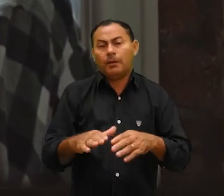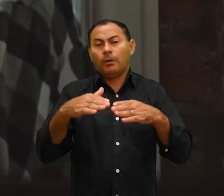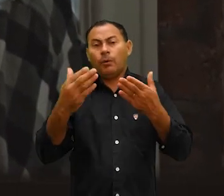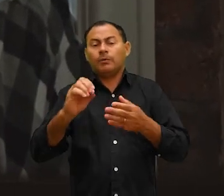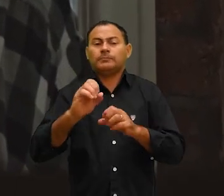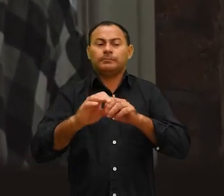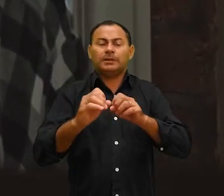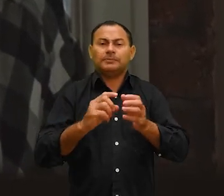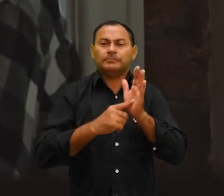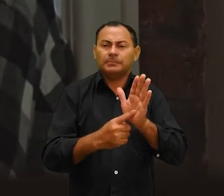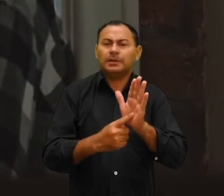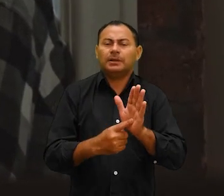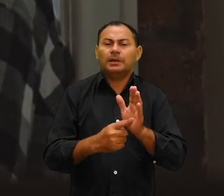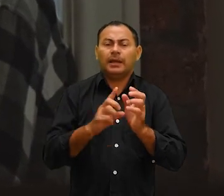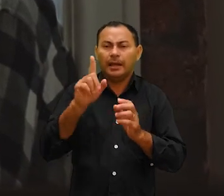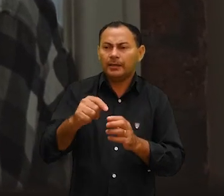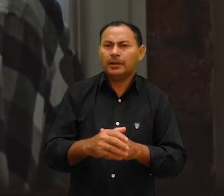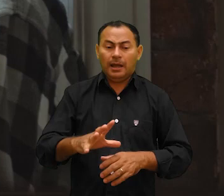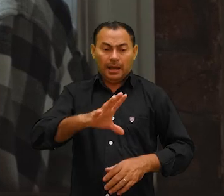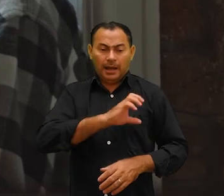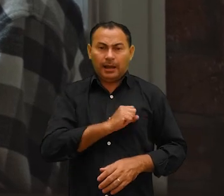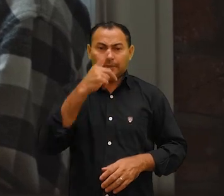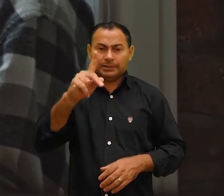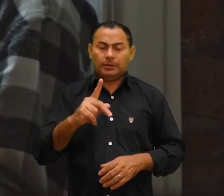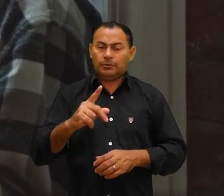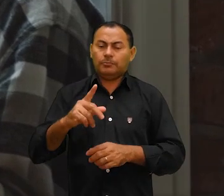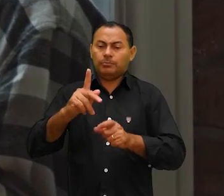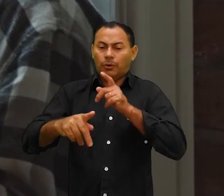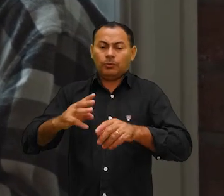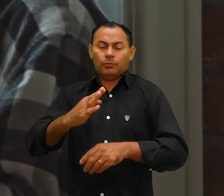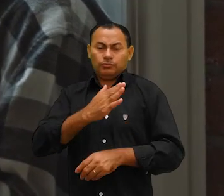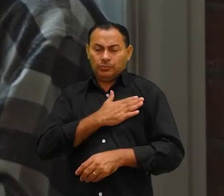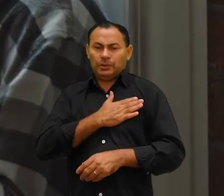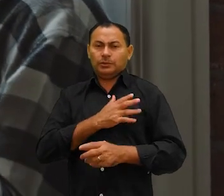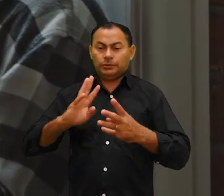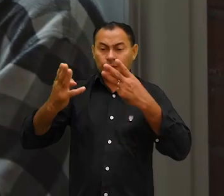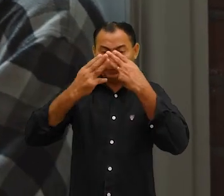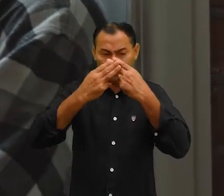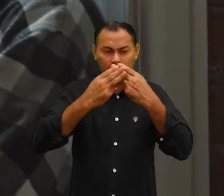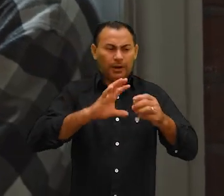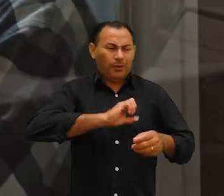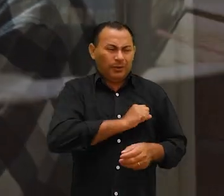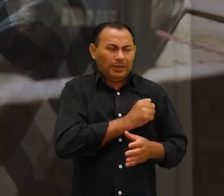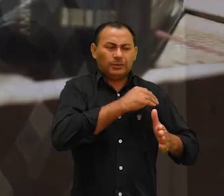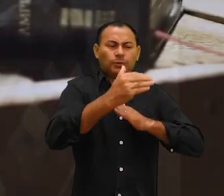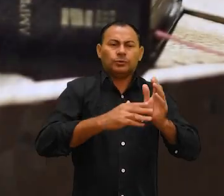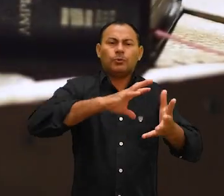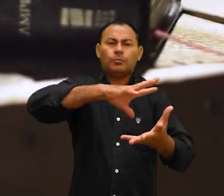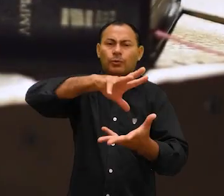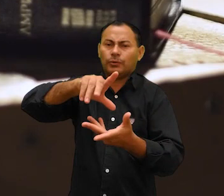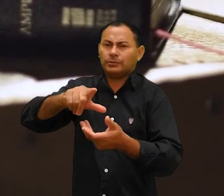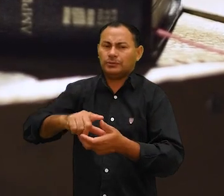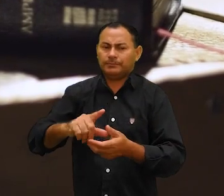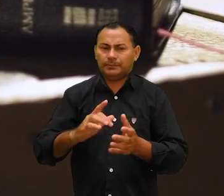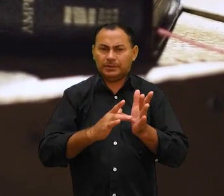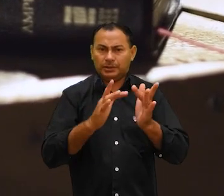pelo menos insinuado, era a seguinte: ame o seu compatriota judeu, mas odeie todo o resto do mundo.